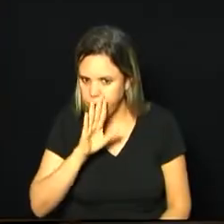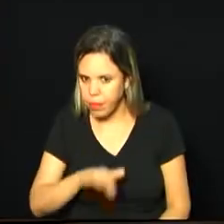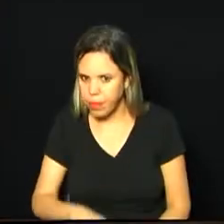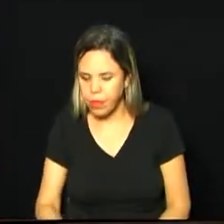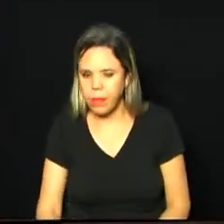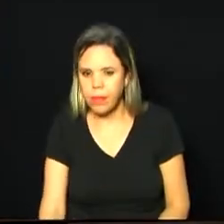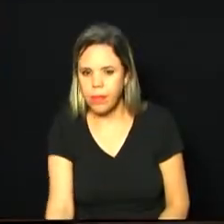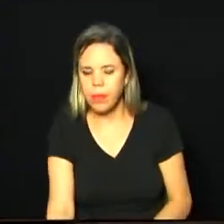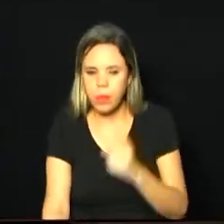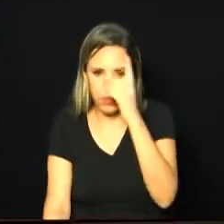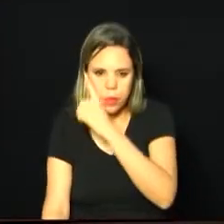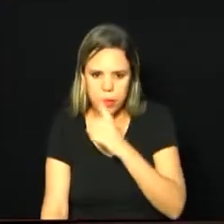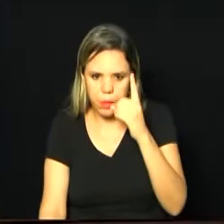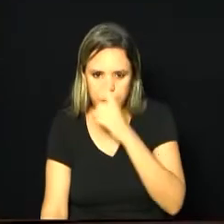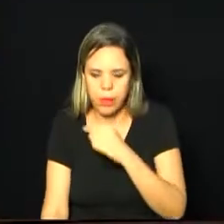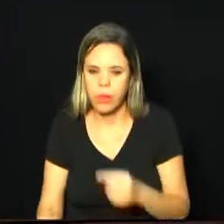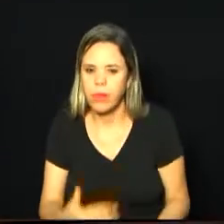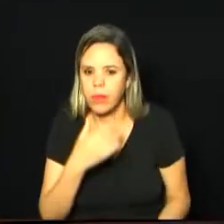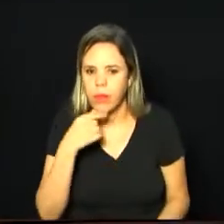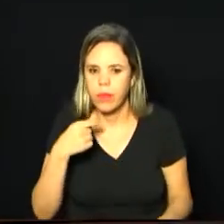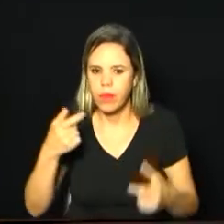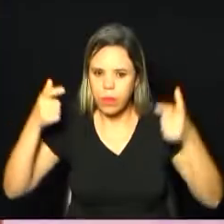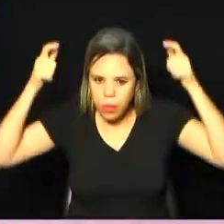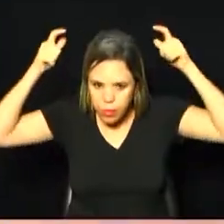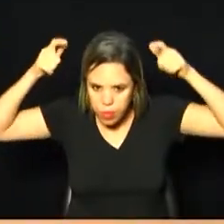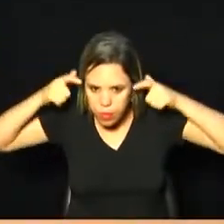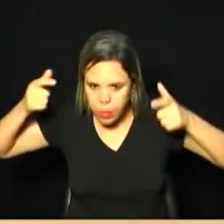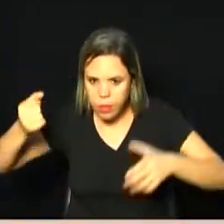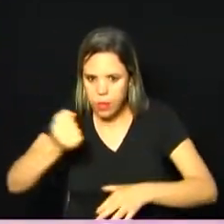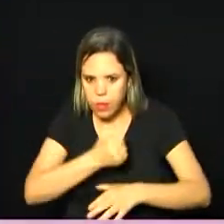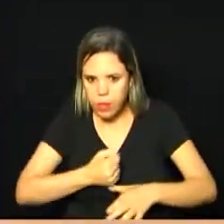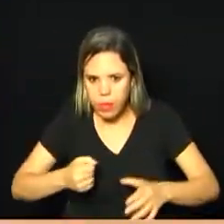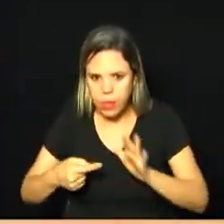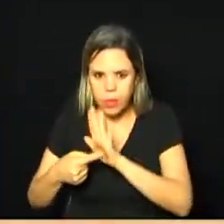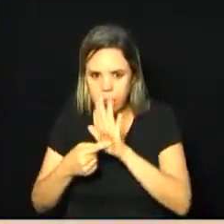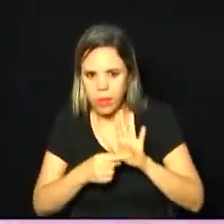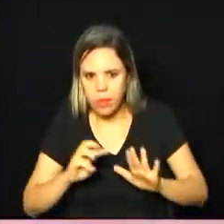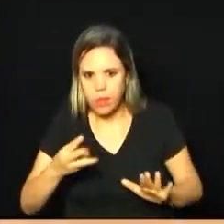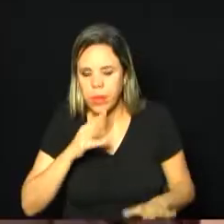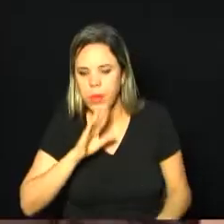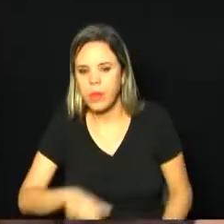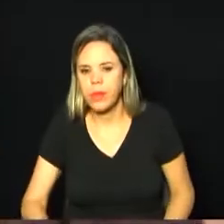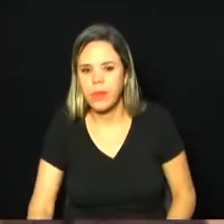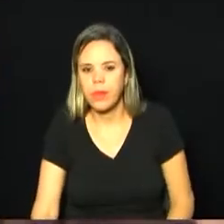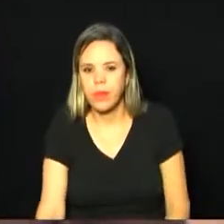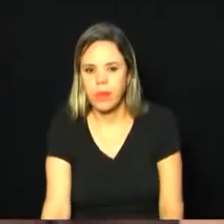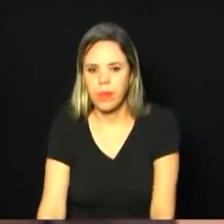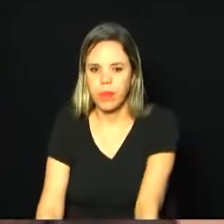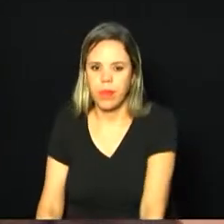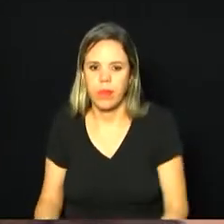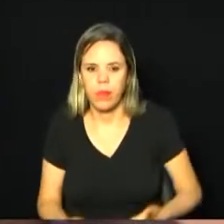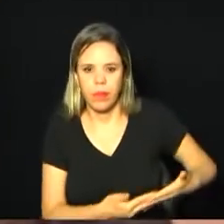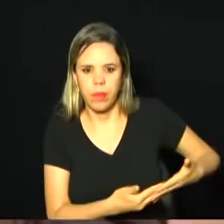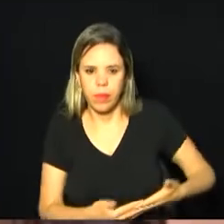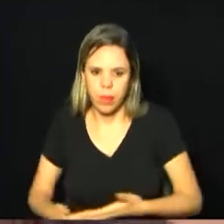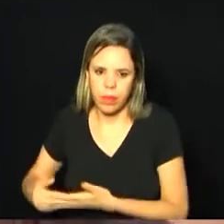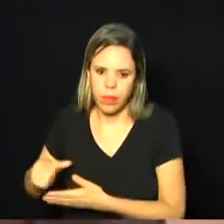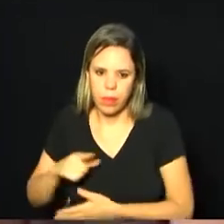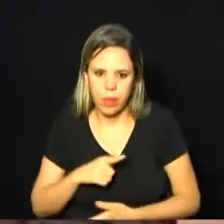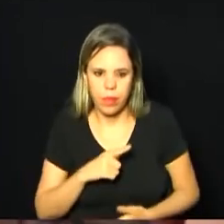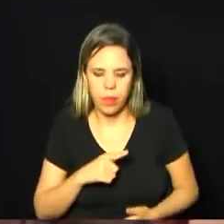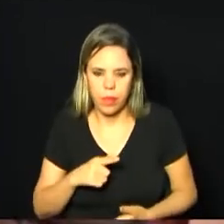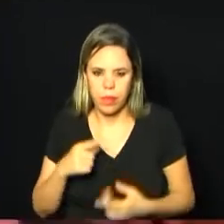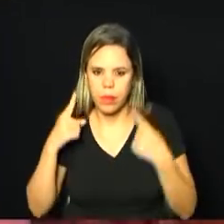tarde no domingo tem Menino Maluquinho e apresentação vai ser às três da tarde e para os bebês Tem um